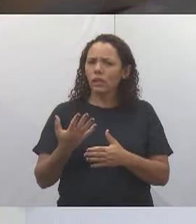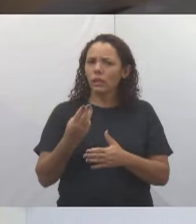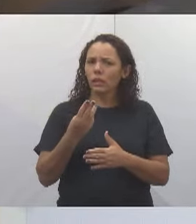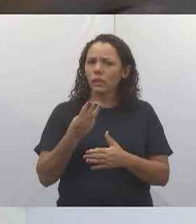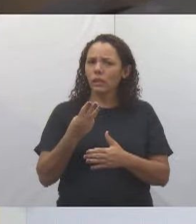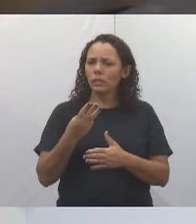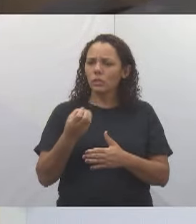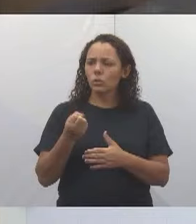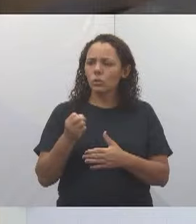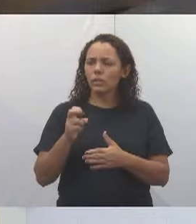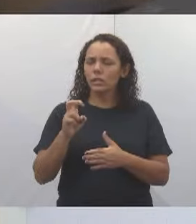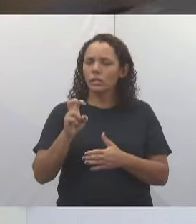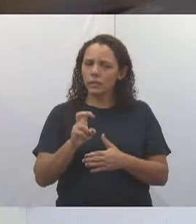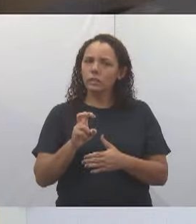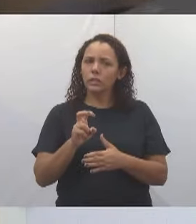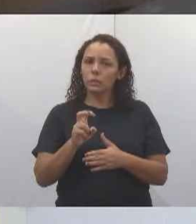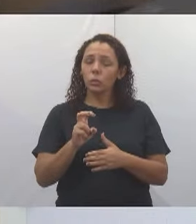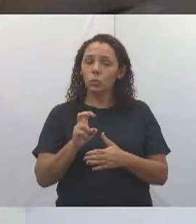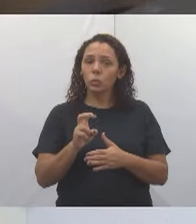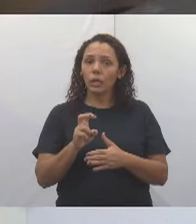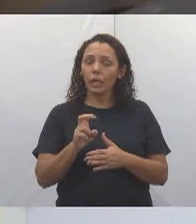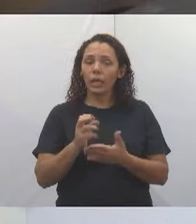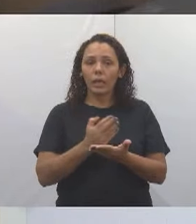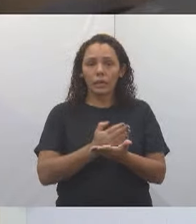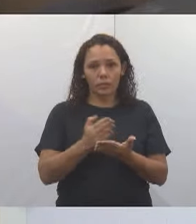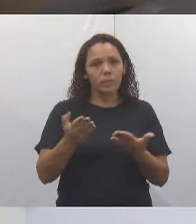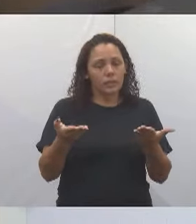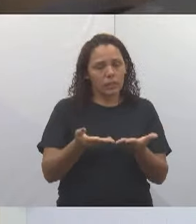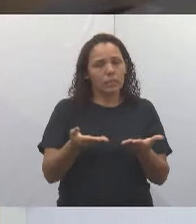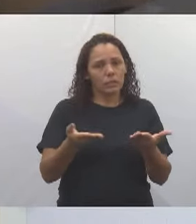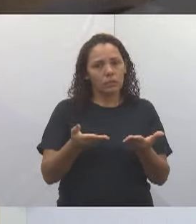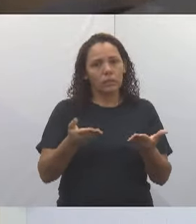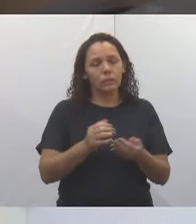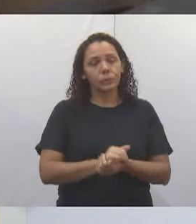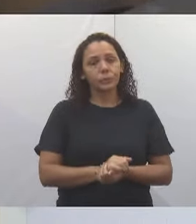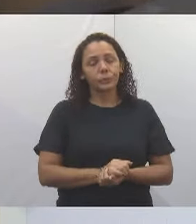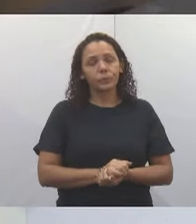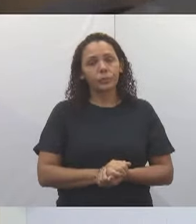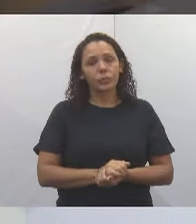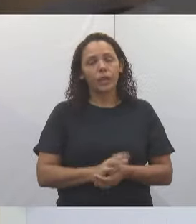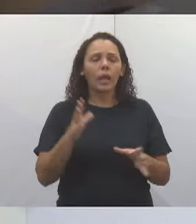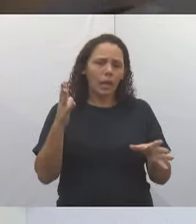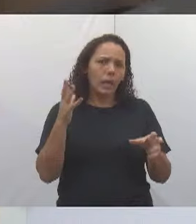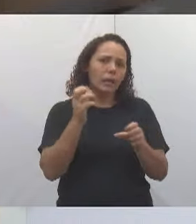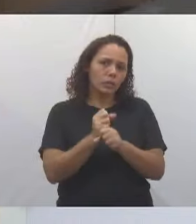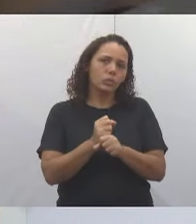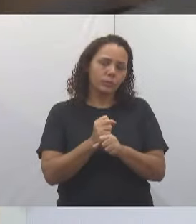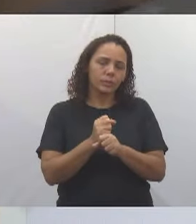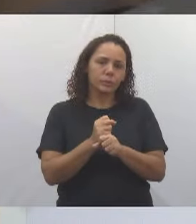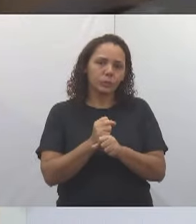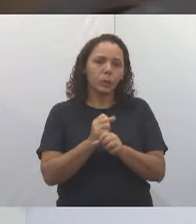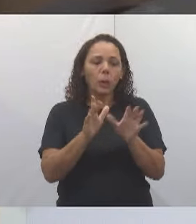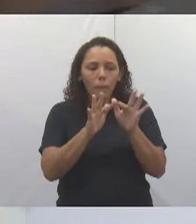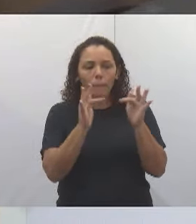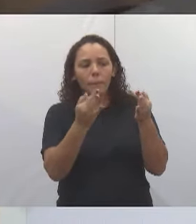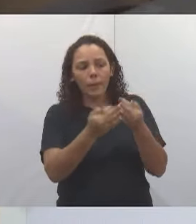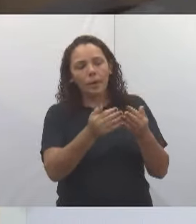385? 385 que vai começar agora. Então, resumindo para você, para a